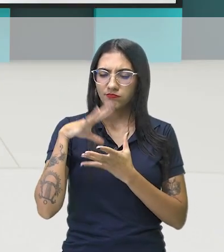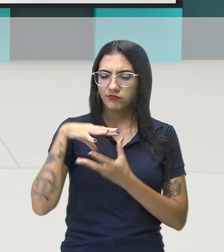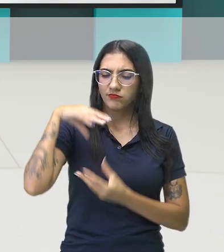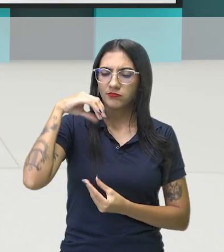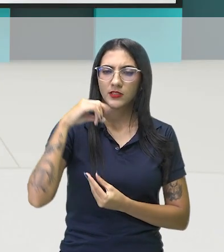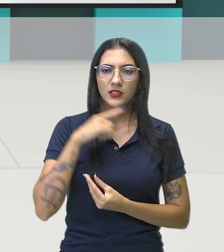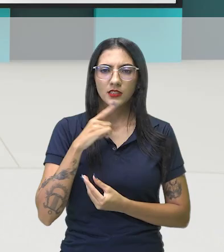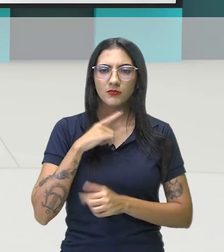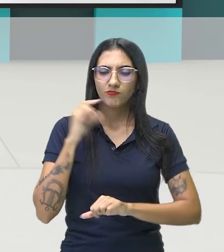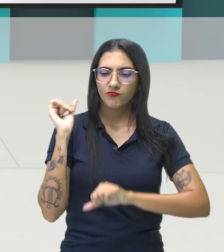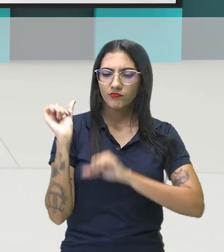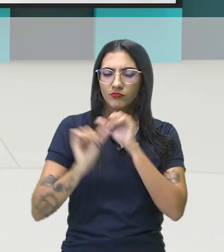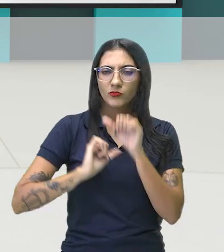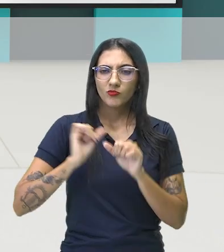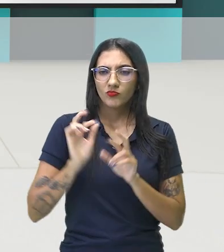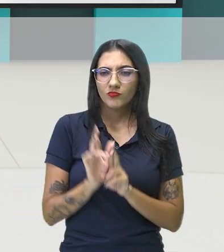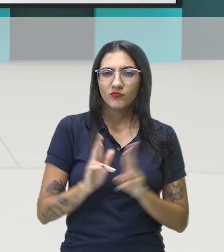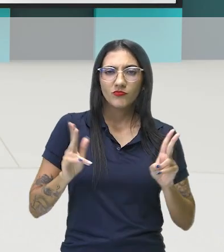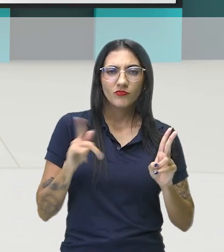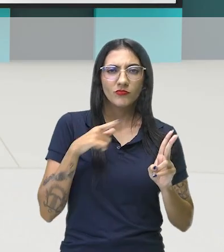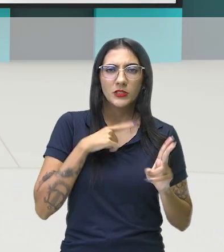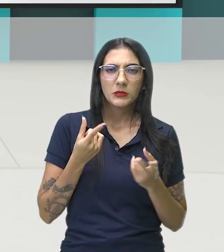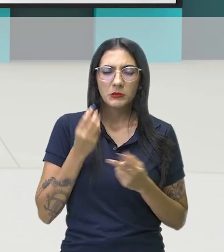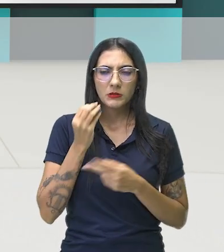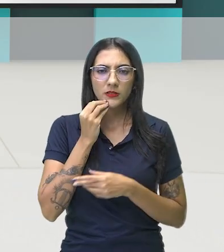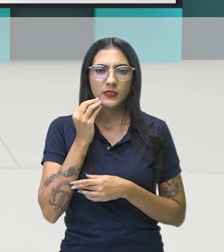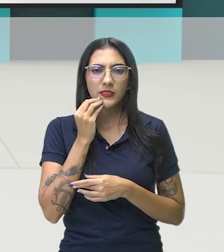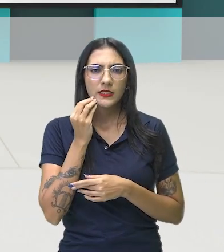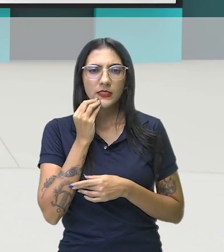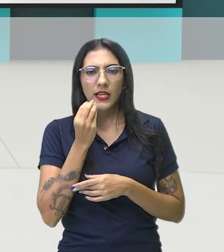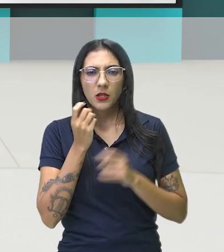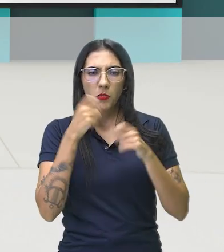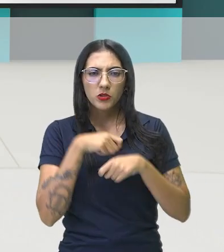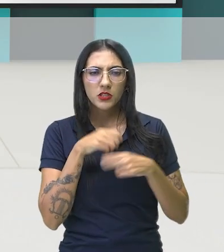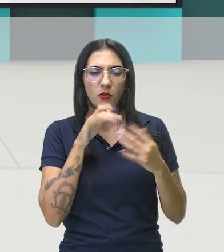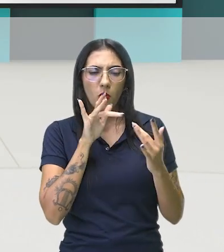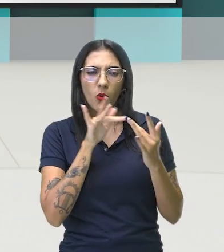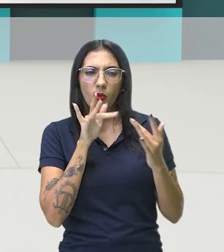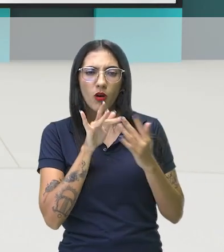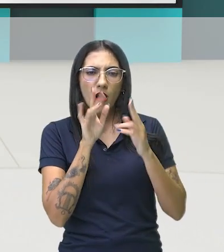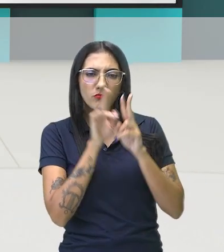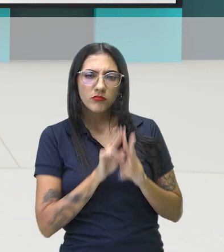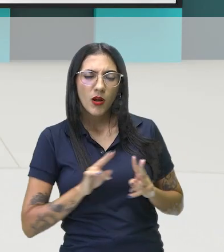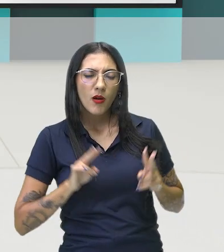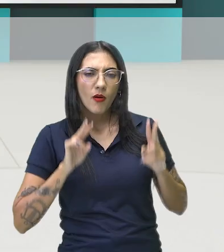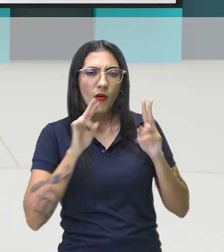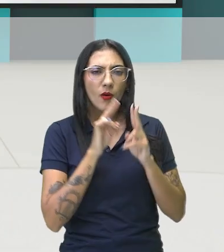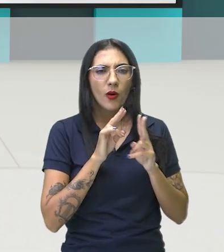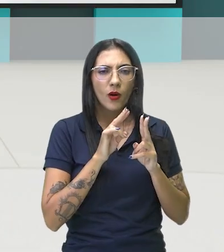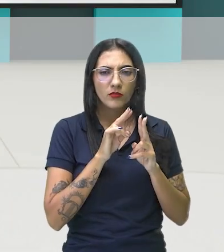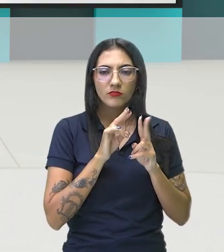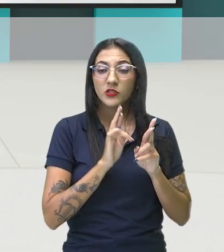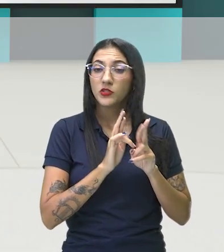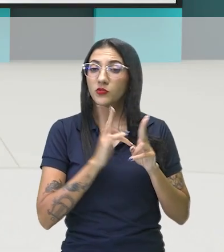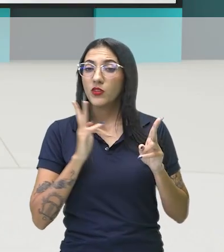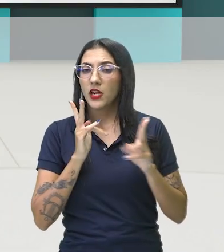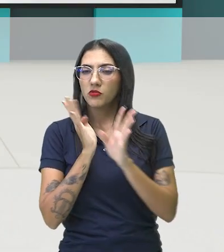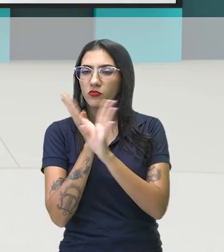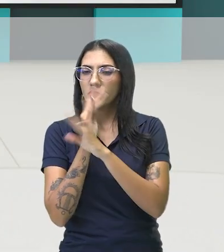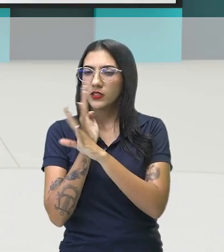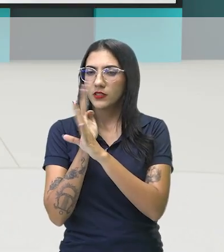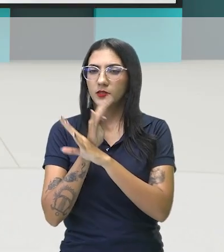que tenta conectar o que é concreto, visível, imediata com o que é